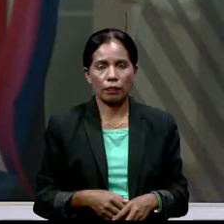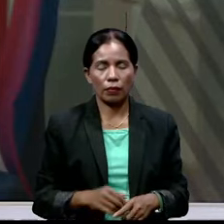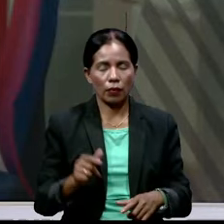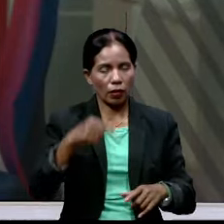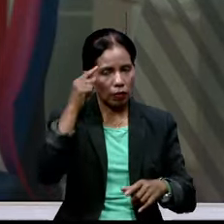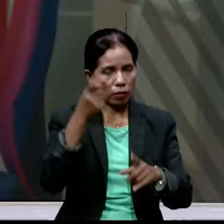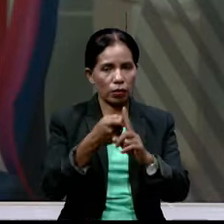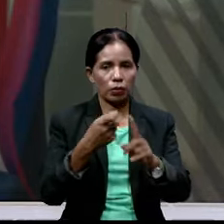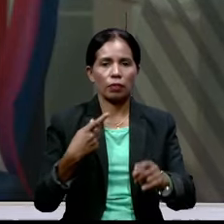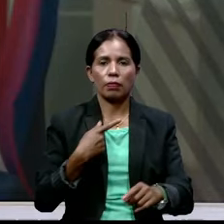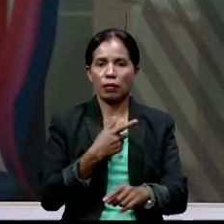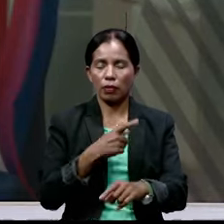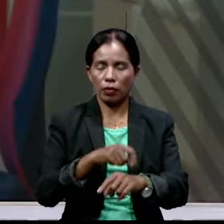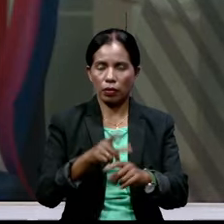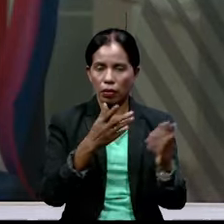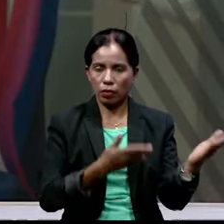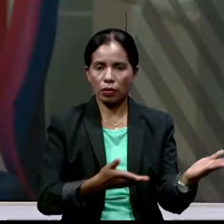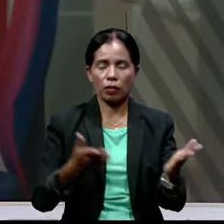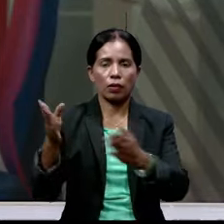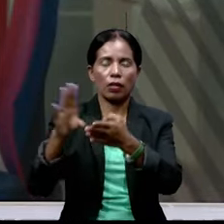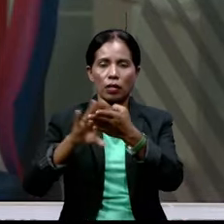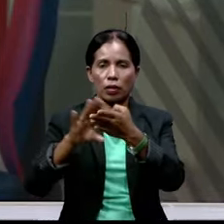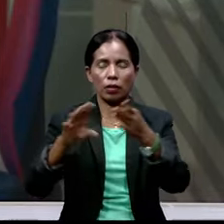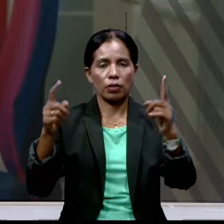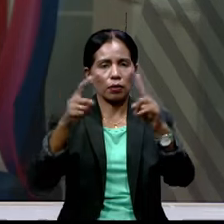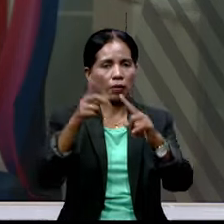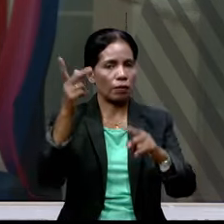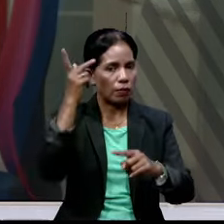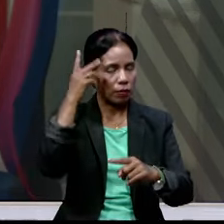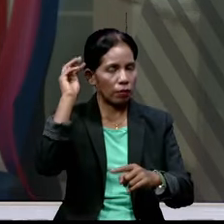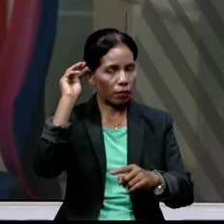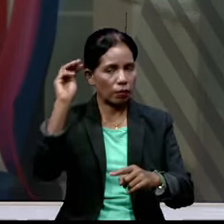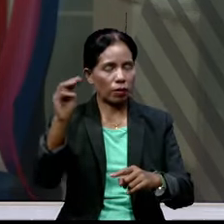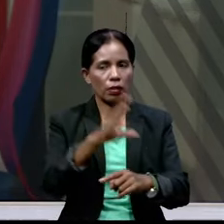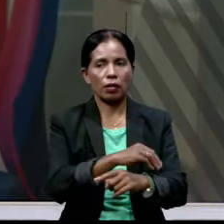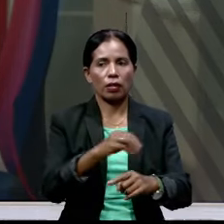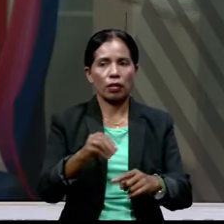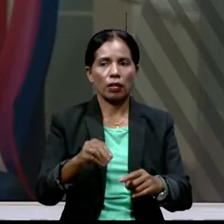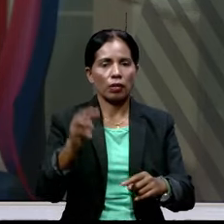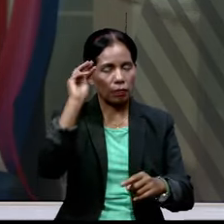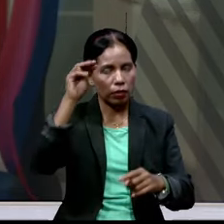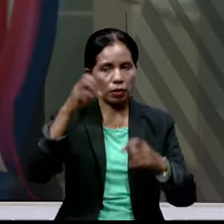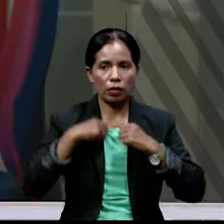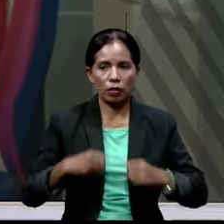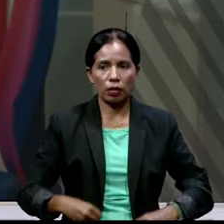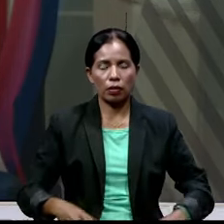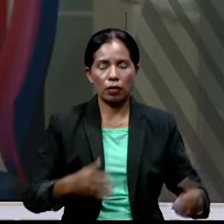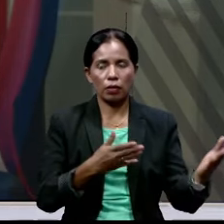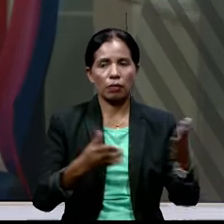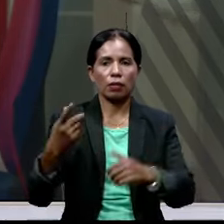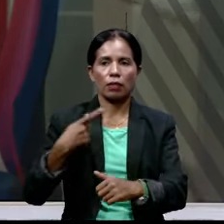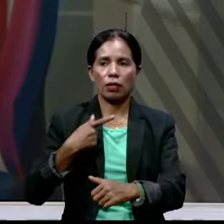Governo russo, Parlamento Nacional, atulou ricas carta pedido para primeiro-ministro, onde autoriza ministra saúde para Parlamento Nacional.